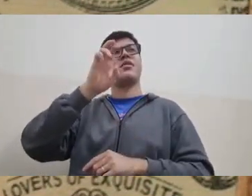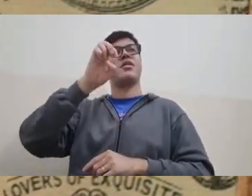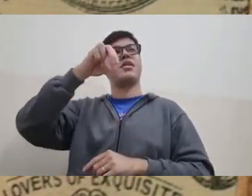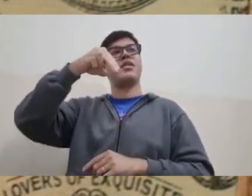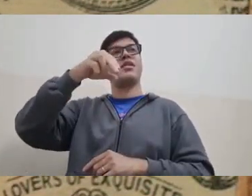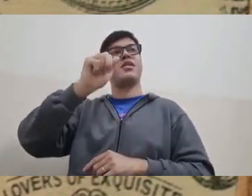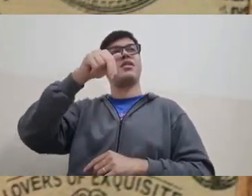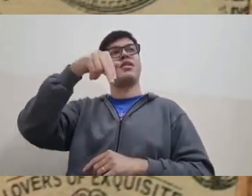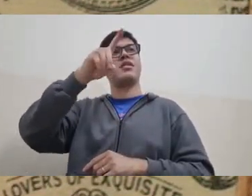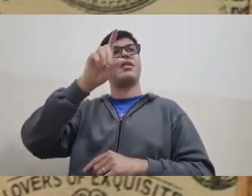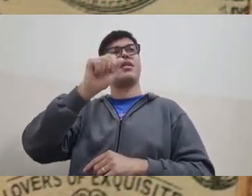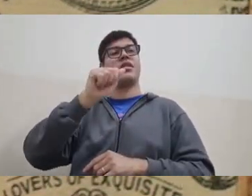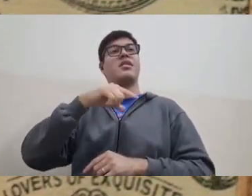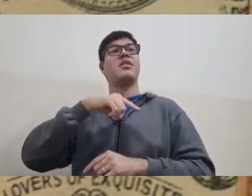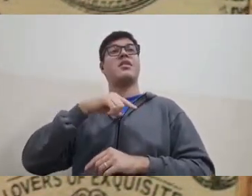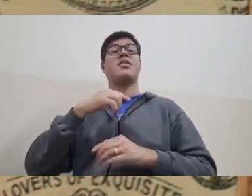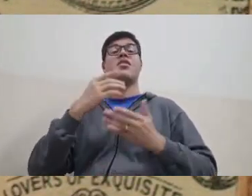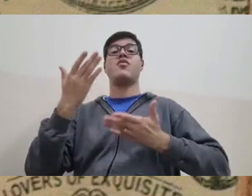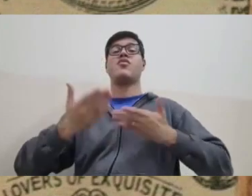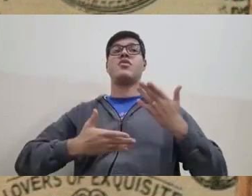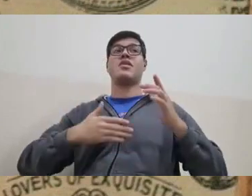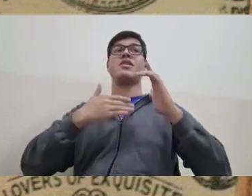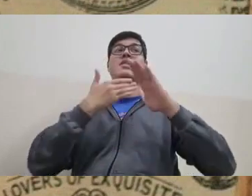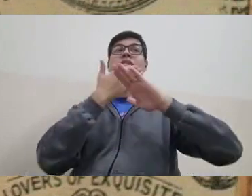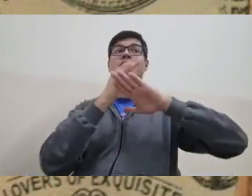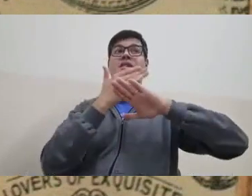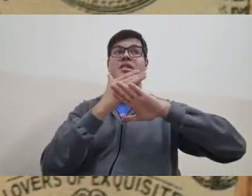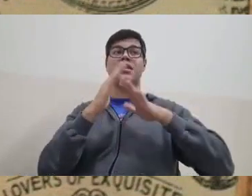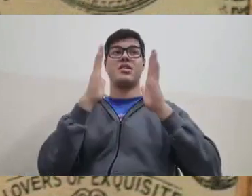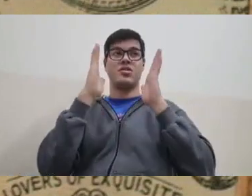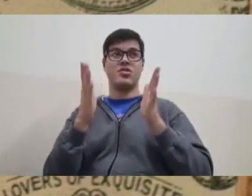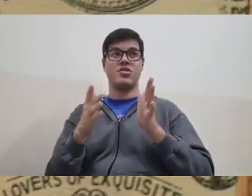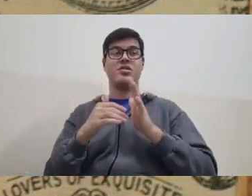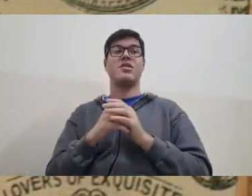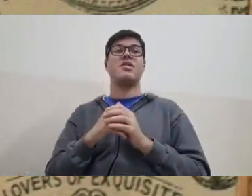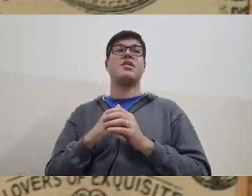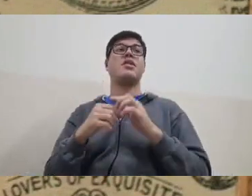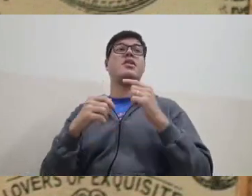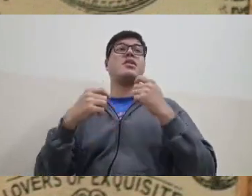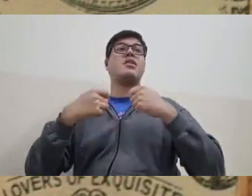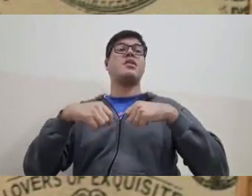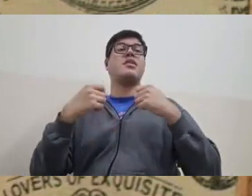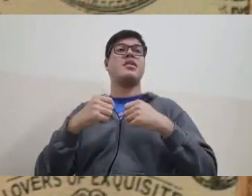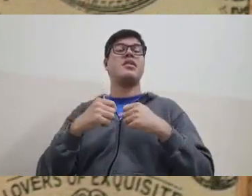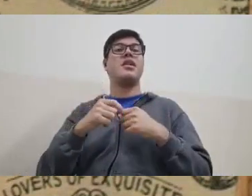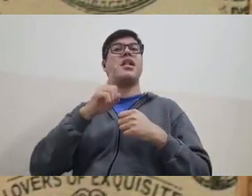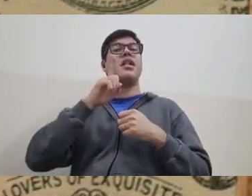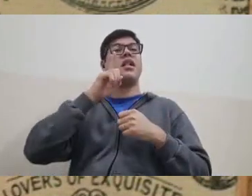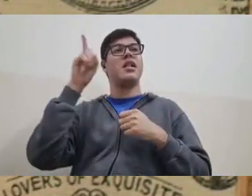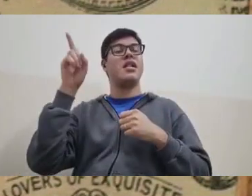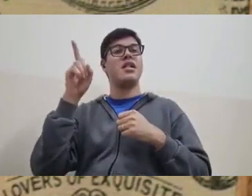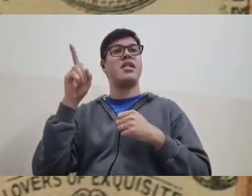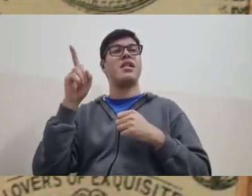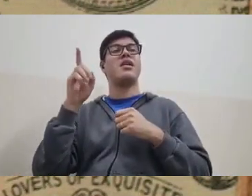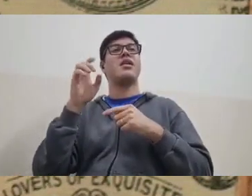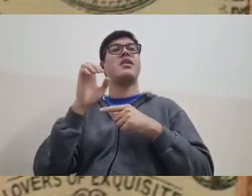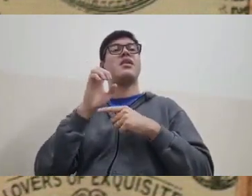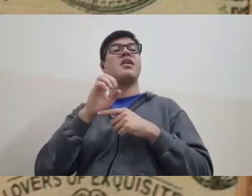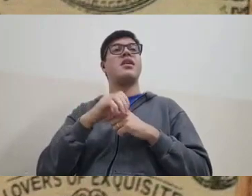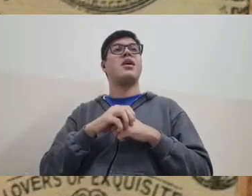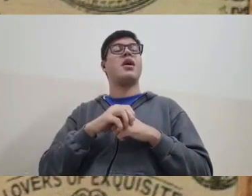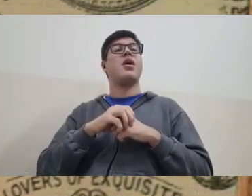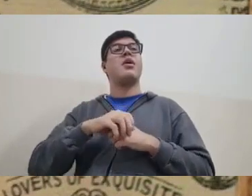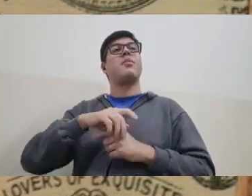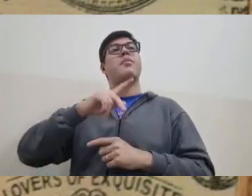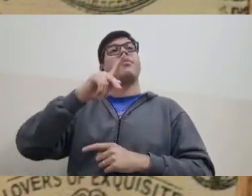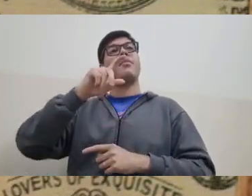treinado tem que ser funcionário treinado eu tenho três funcionários em Porto Alegre nós vamos para